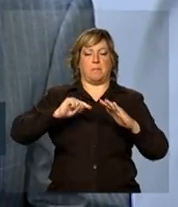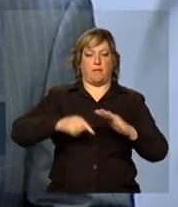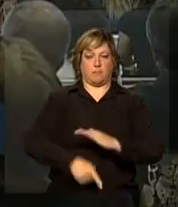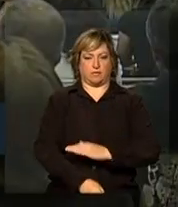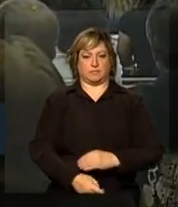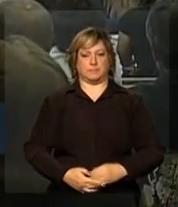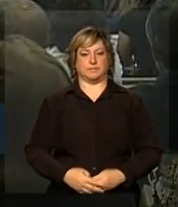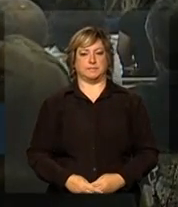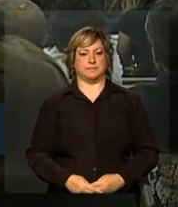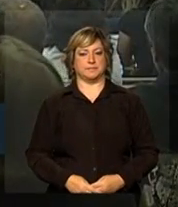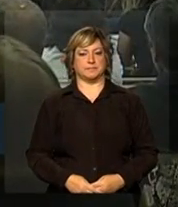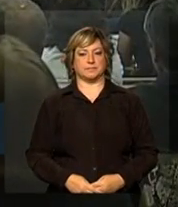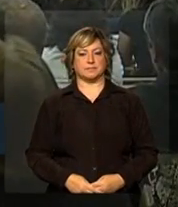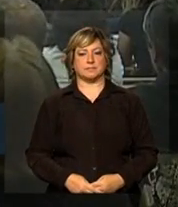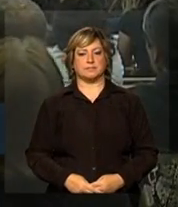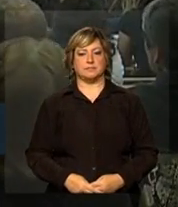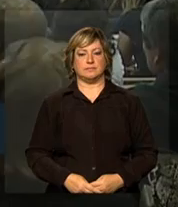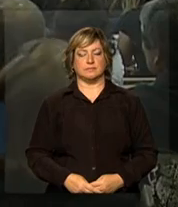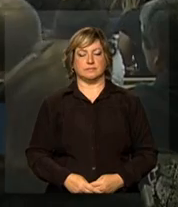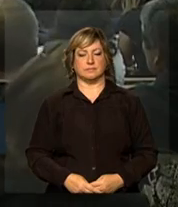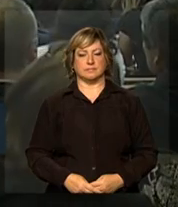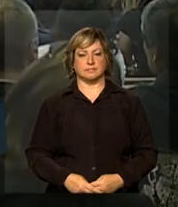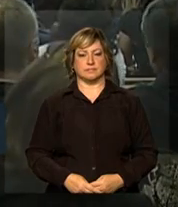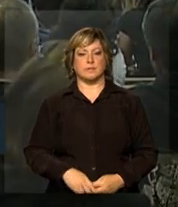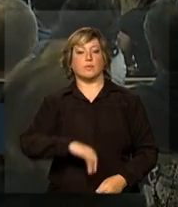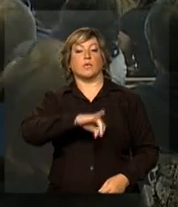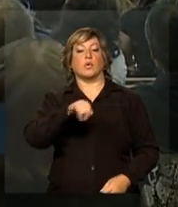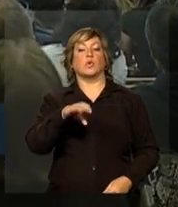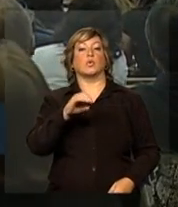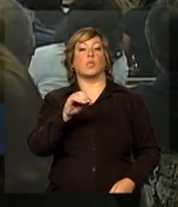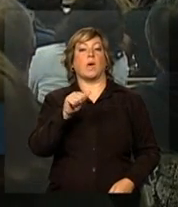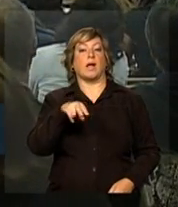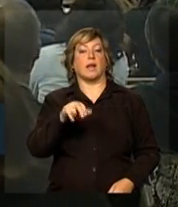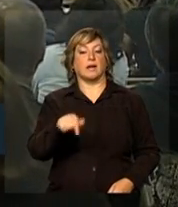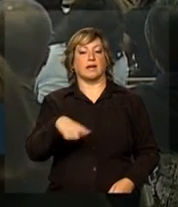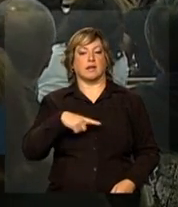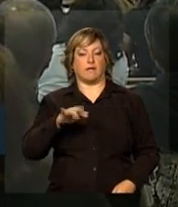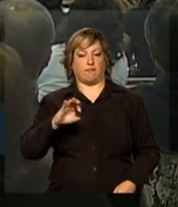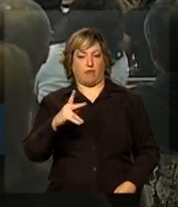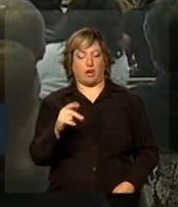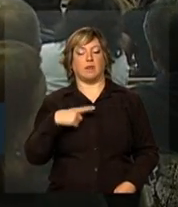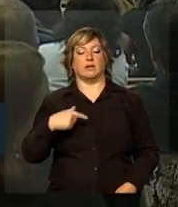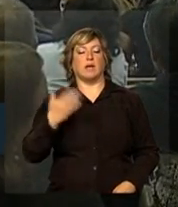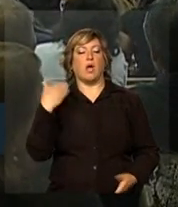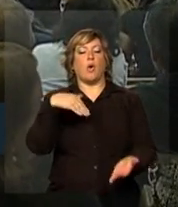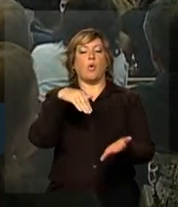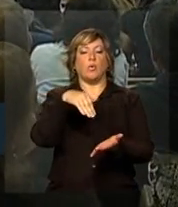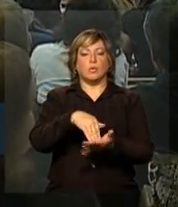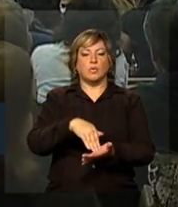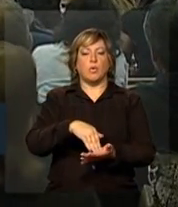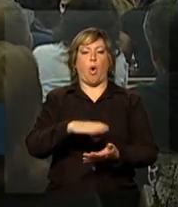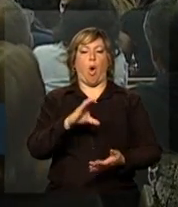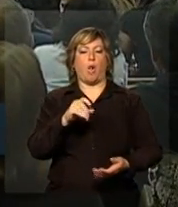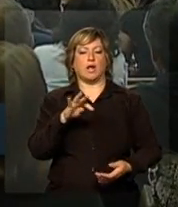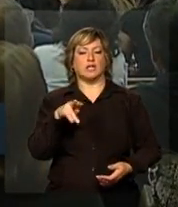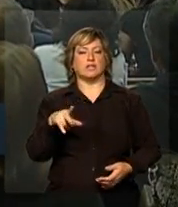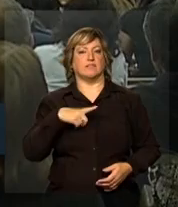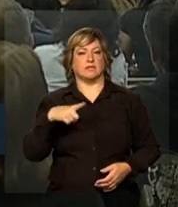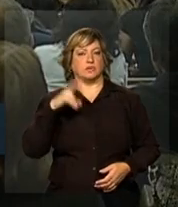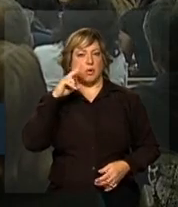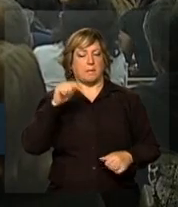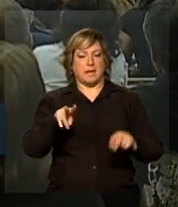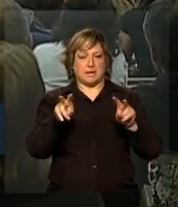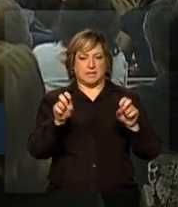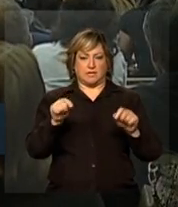caminho. Ministra Joana da Folha, na última coletiva sobre o assunto, vocês falaram